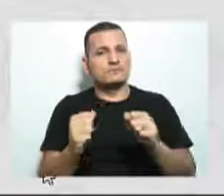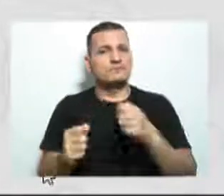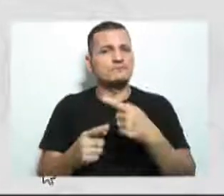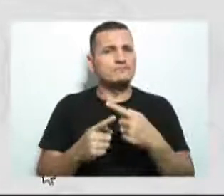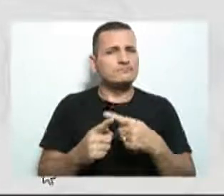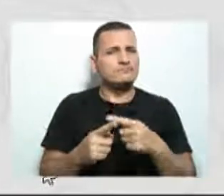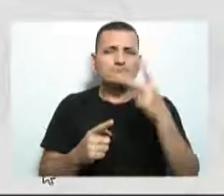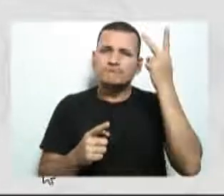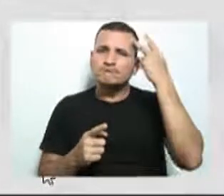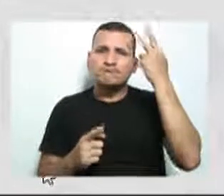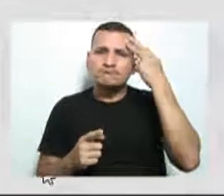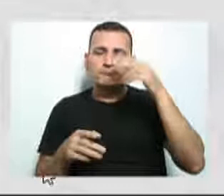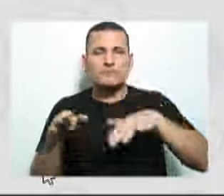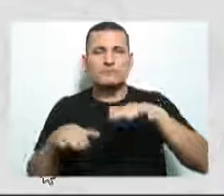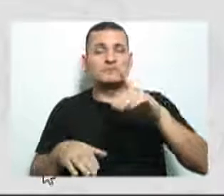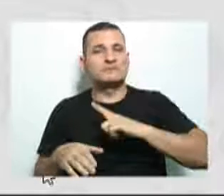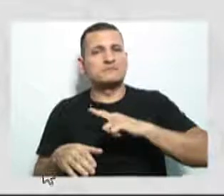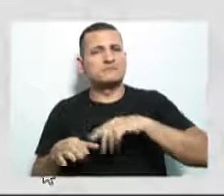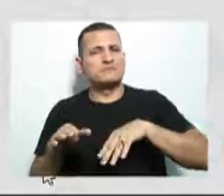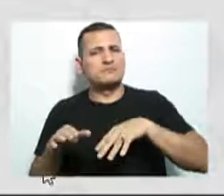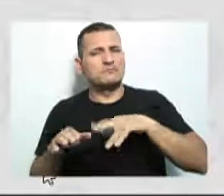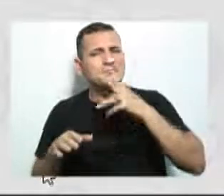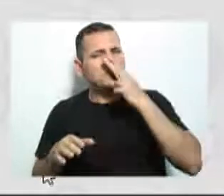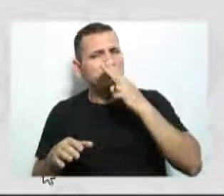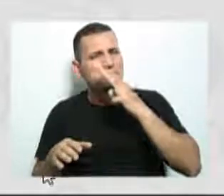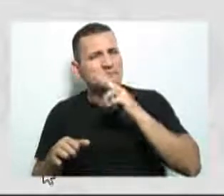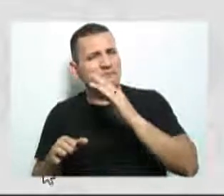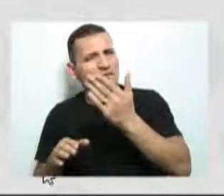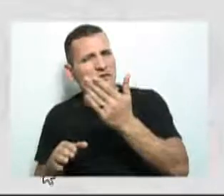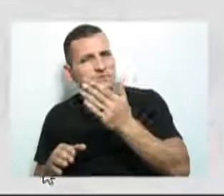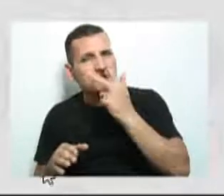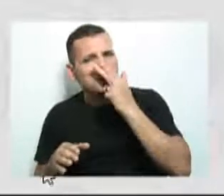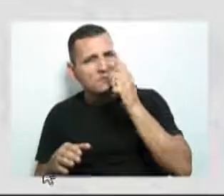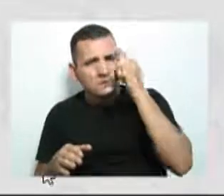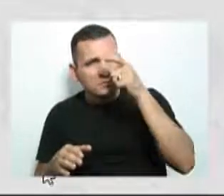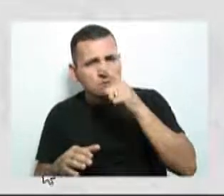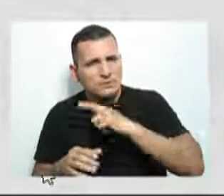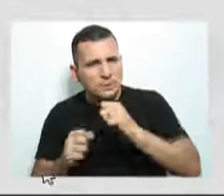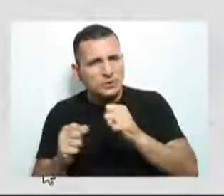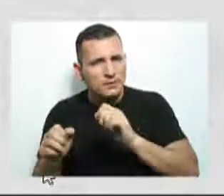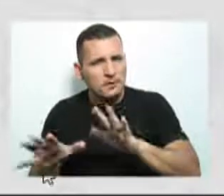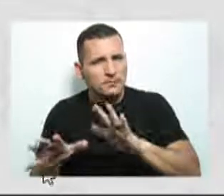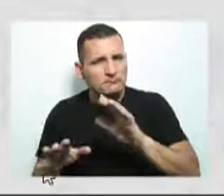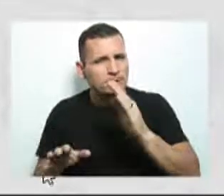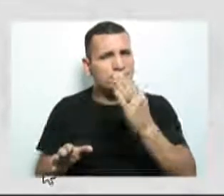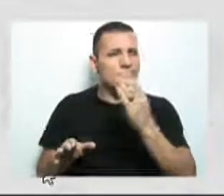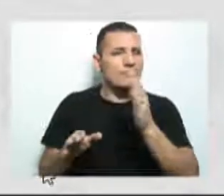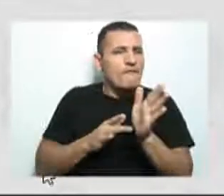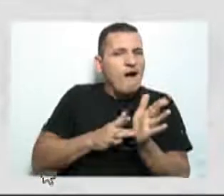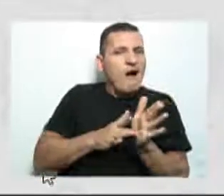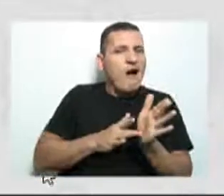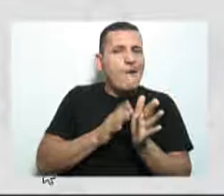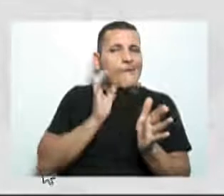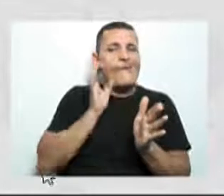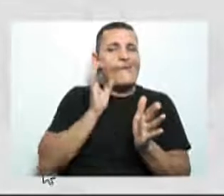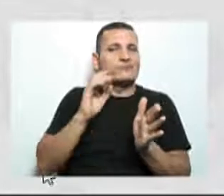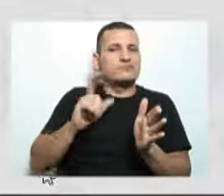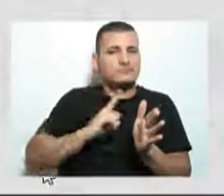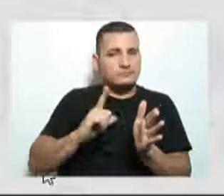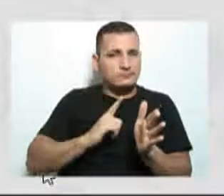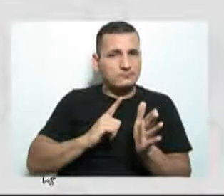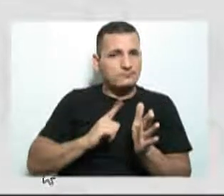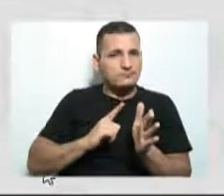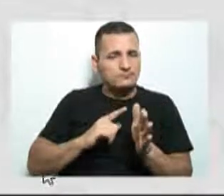haver falsos positivos. Parece haver poder, o outro está blefando, né? Quem joga pôquer sabe disso.